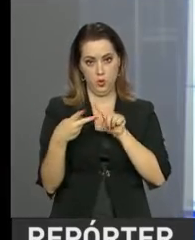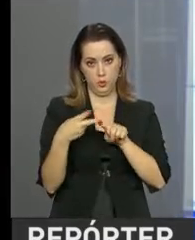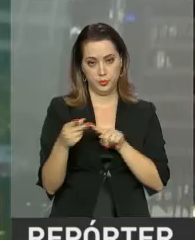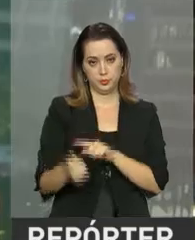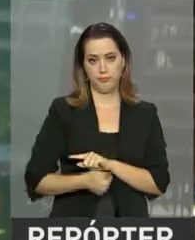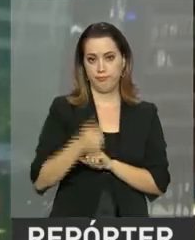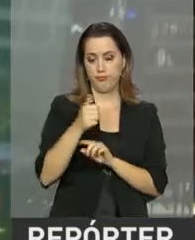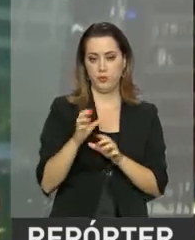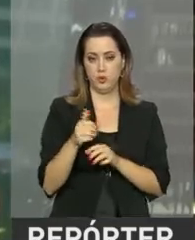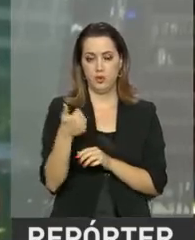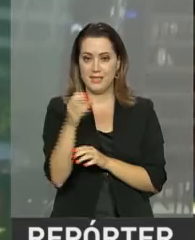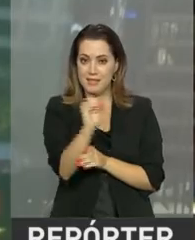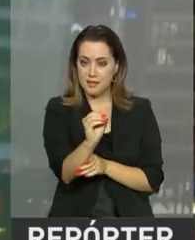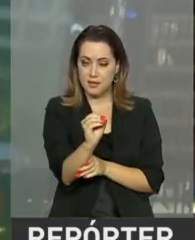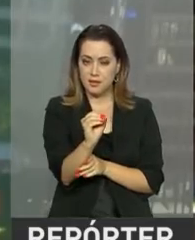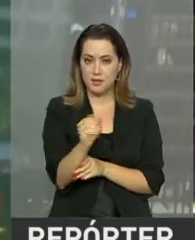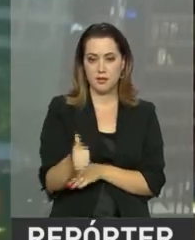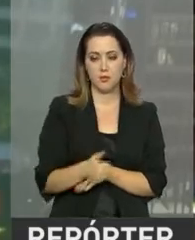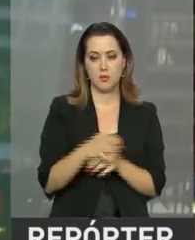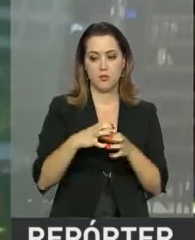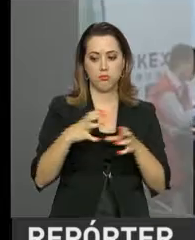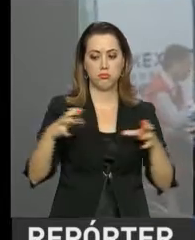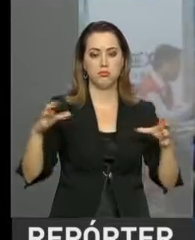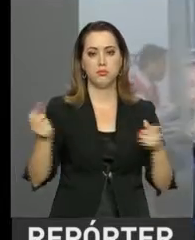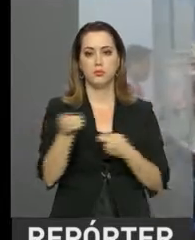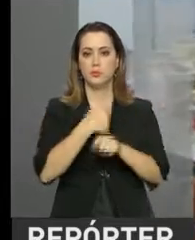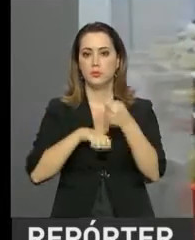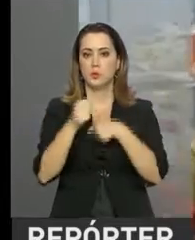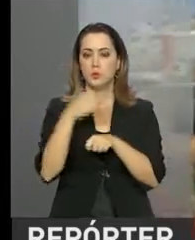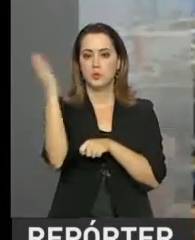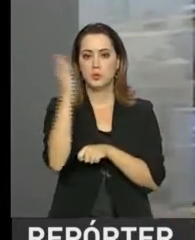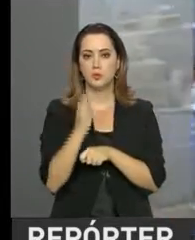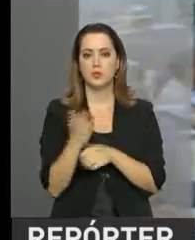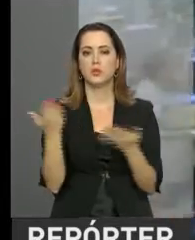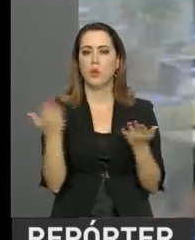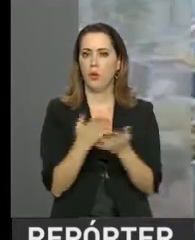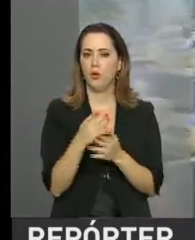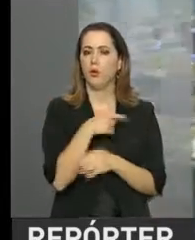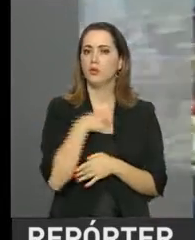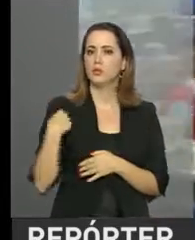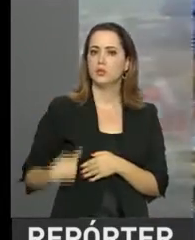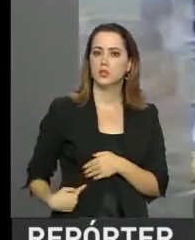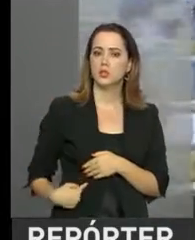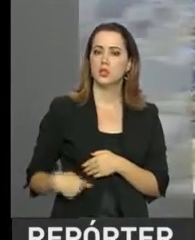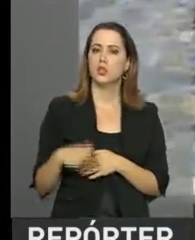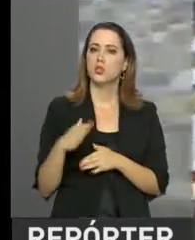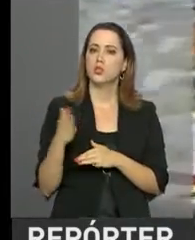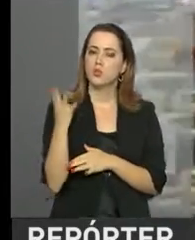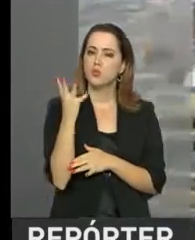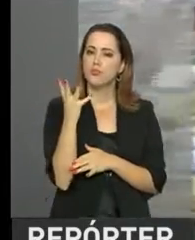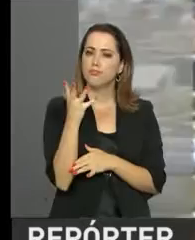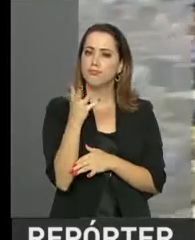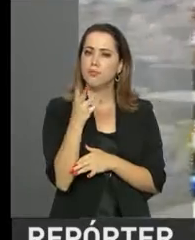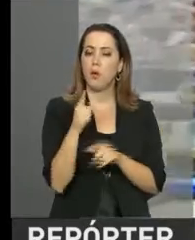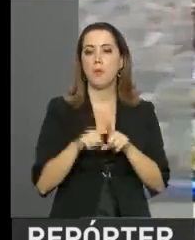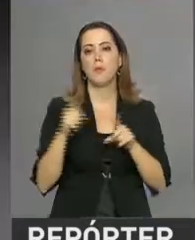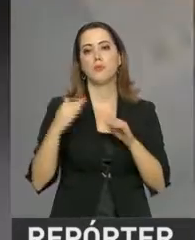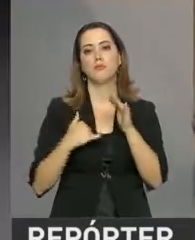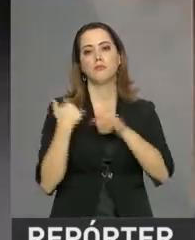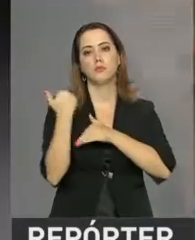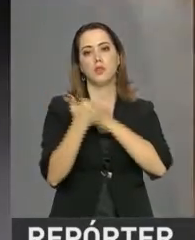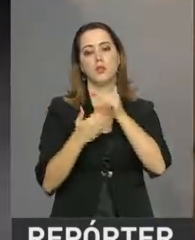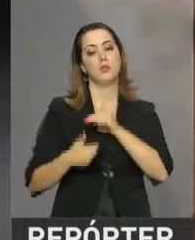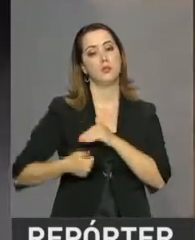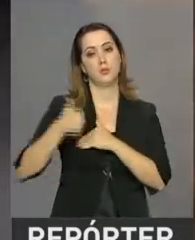economias do mundo passam por situações distintas a China desacelera mais cresce em níveis mais altos que a média mundial